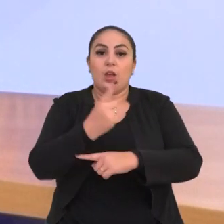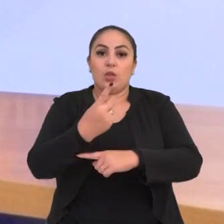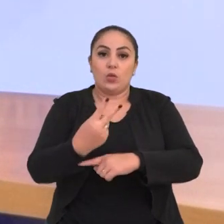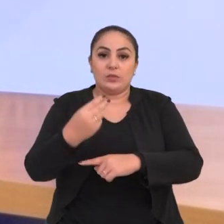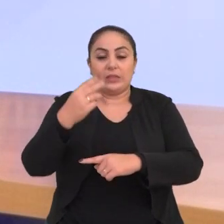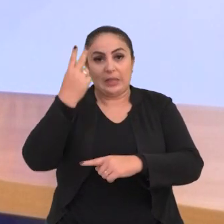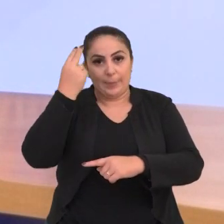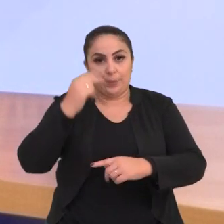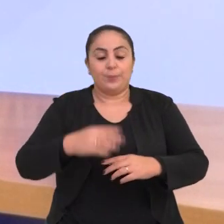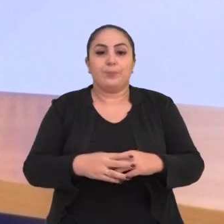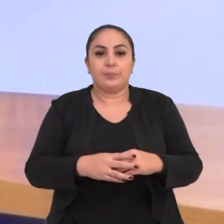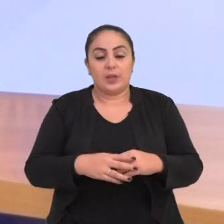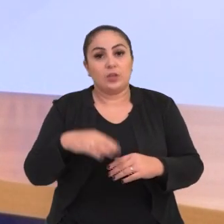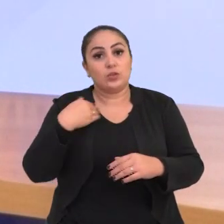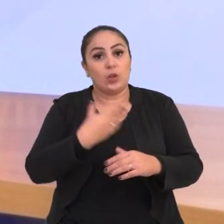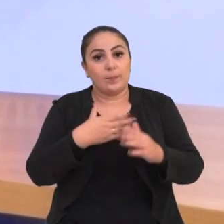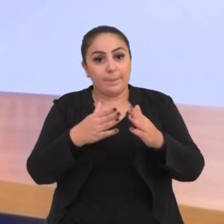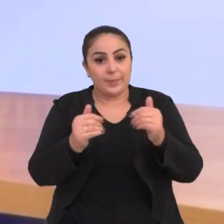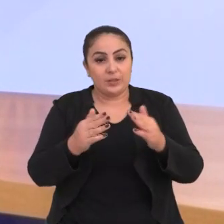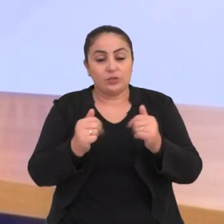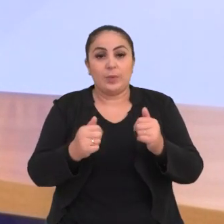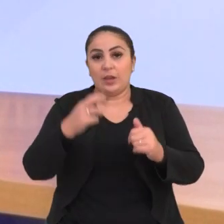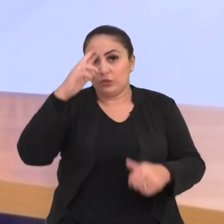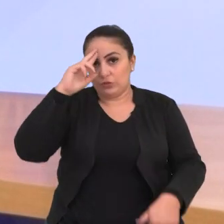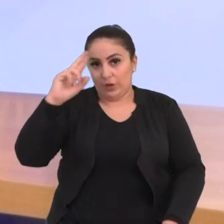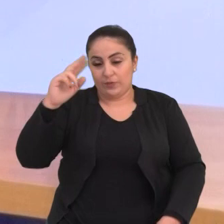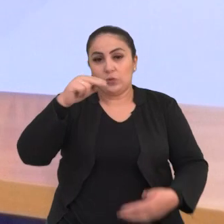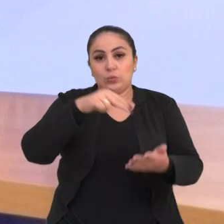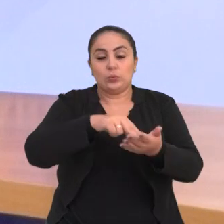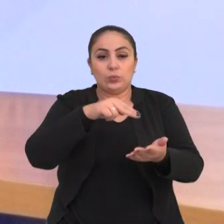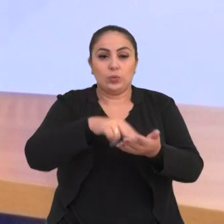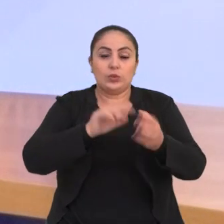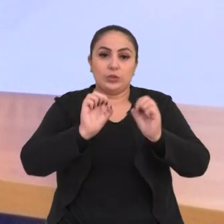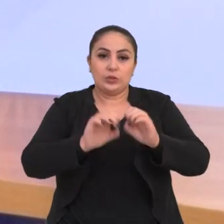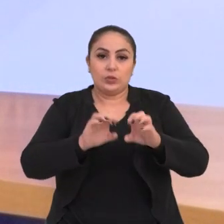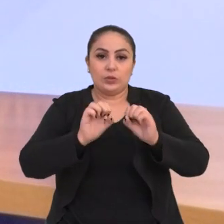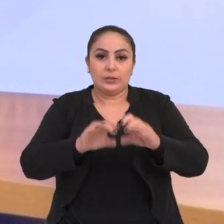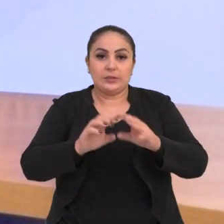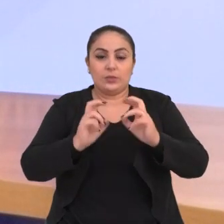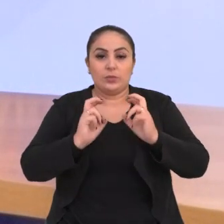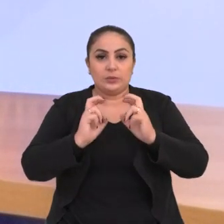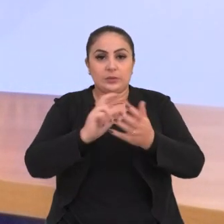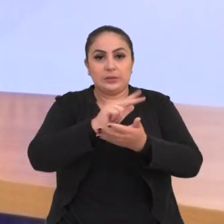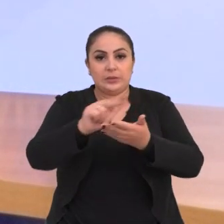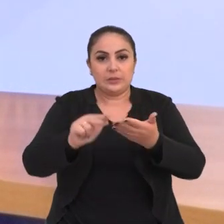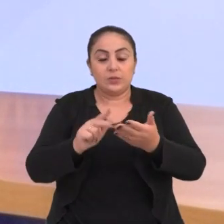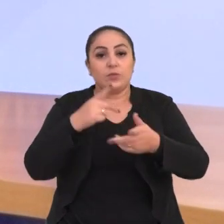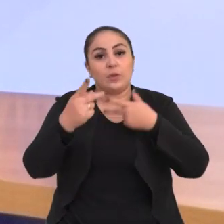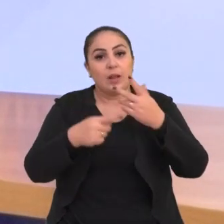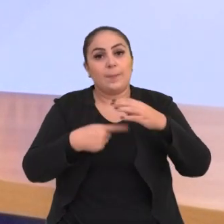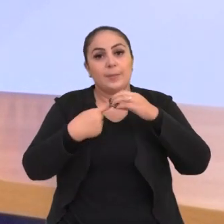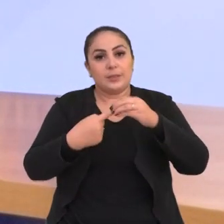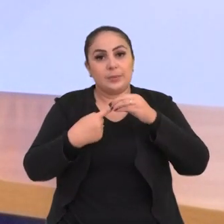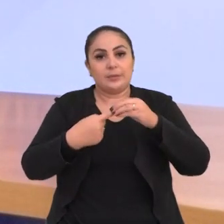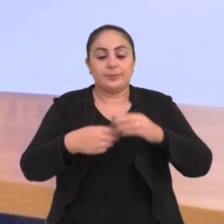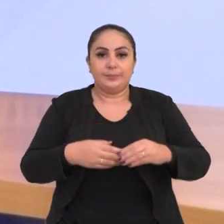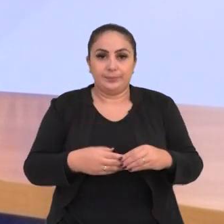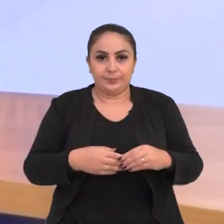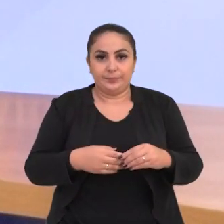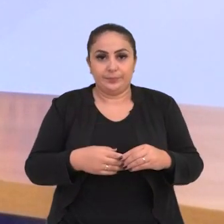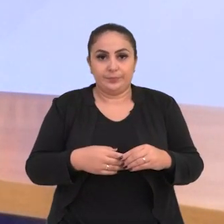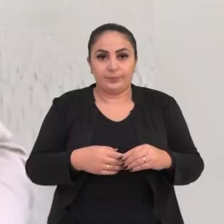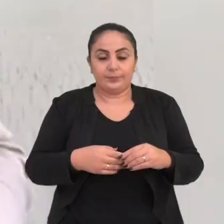dia 12 de abril. Nós pedimos para a chefe do Núcleo de Educação para o Trânsito comentar as